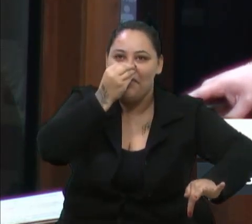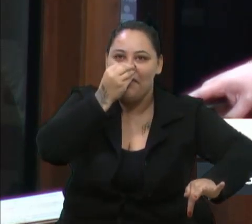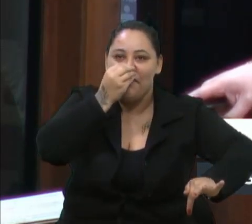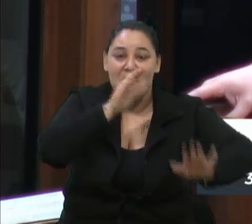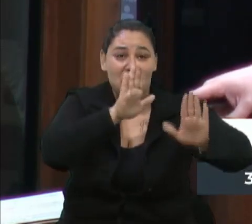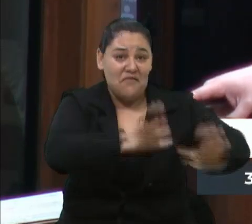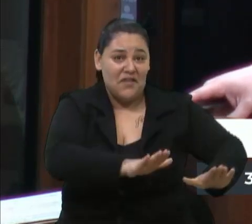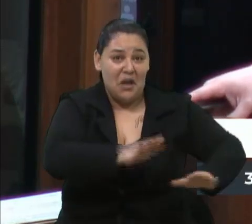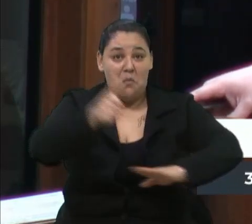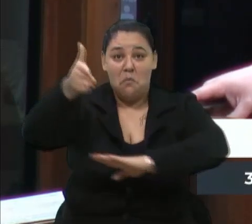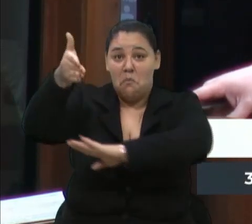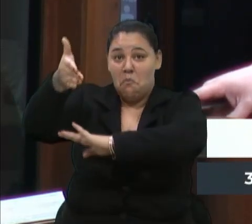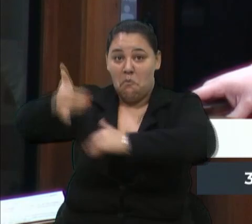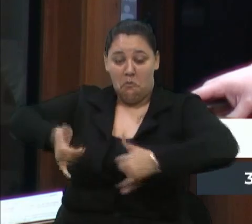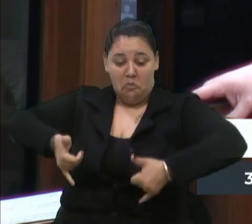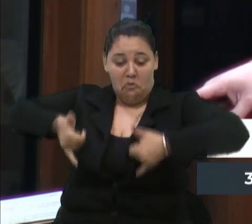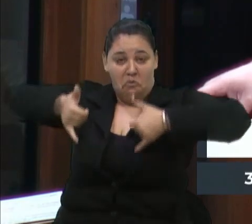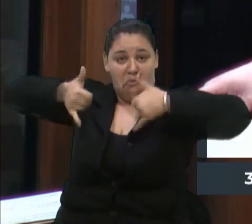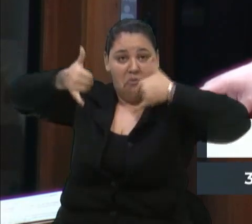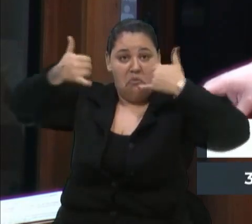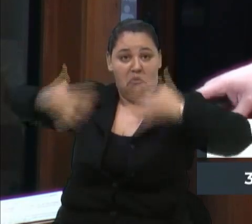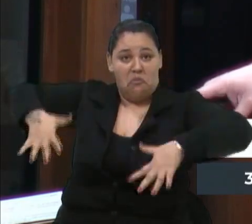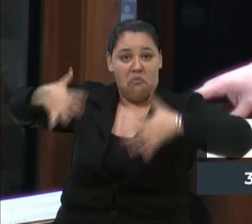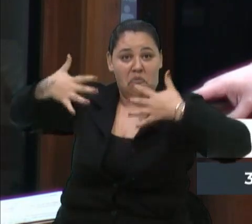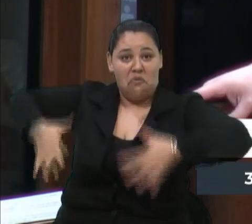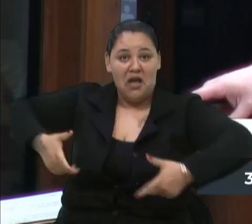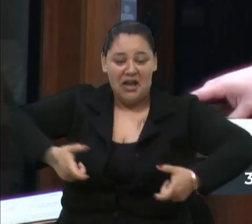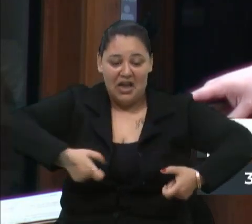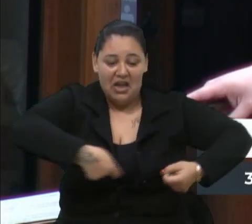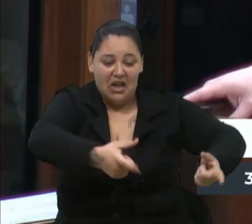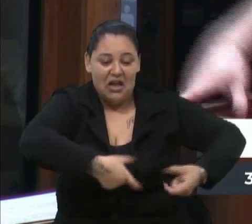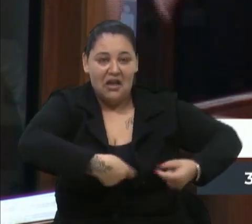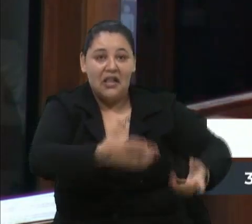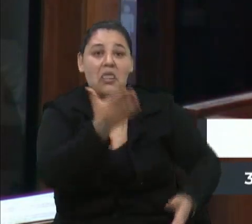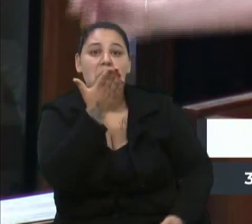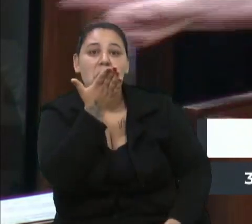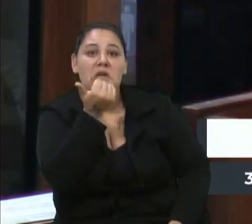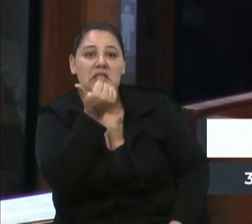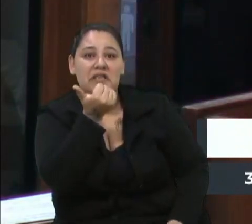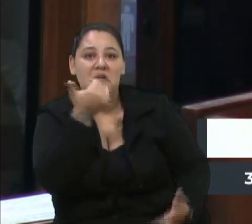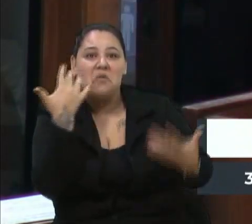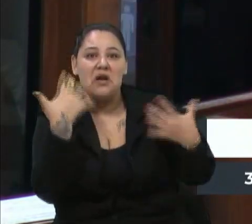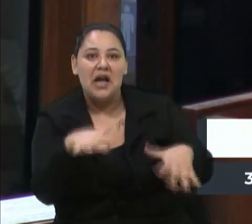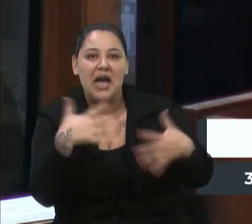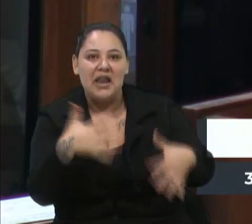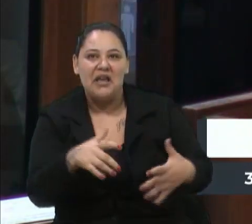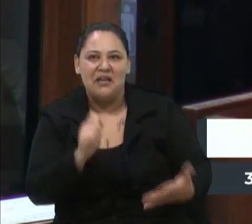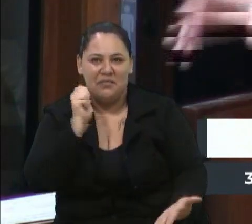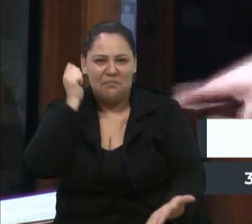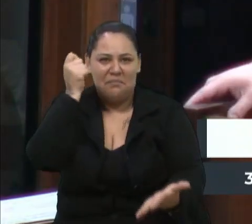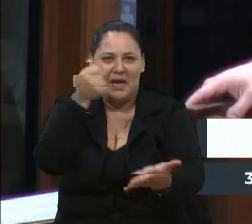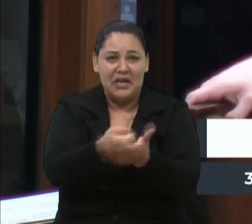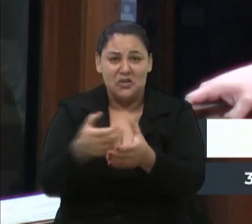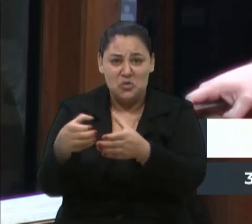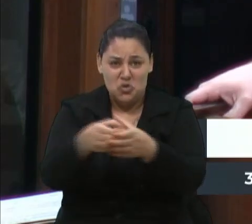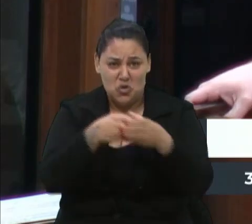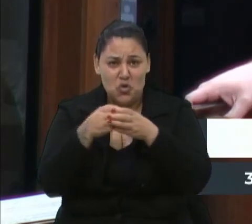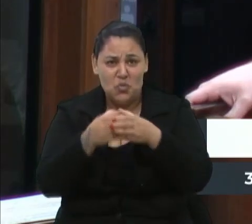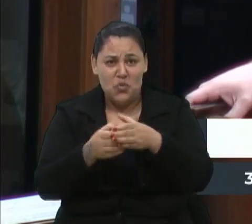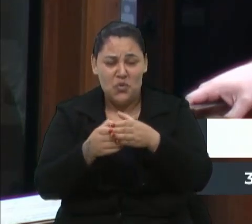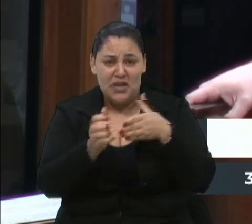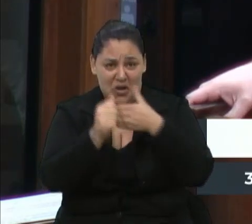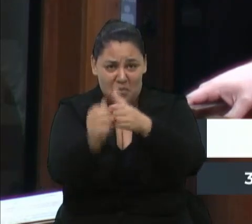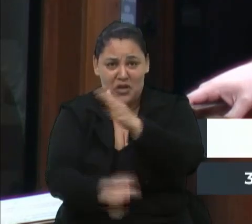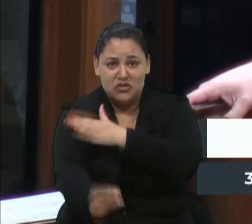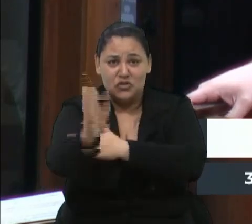hotel de luxo, de ficar gastando com alimentação cara e pagando por uma patota que vai junto nessas